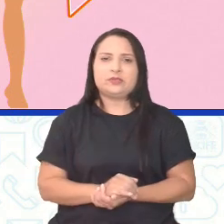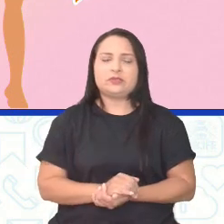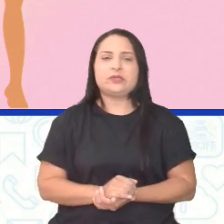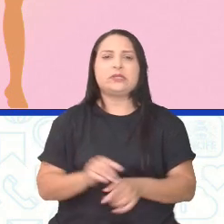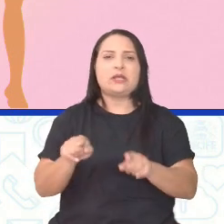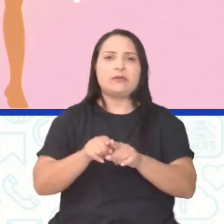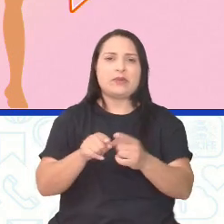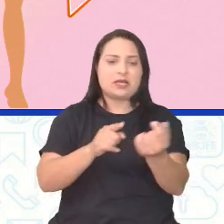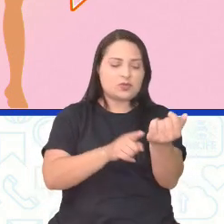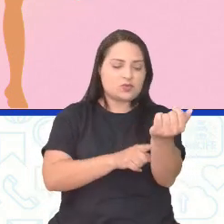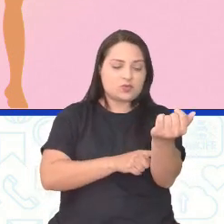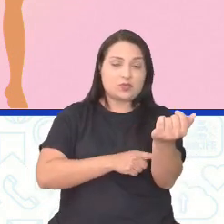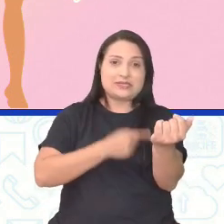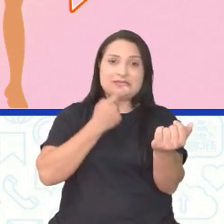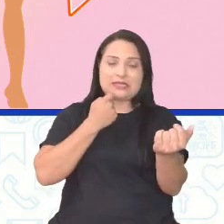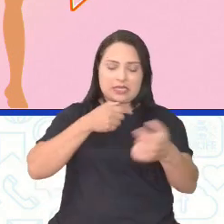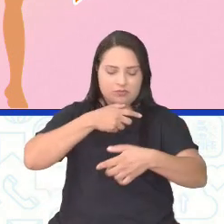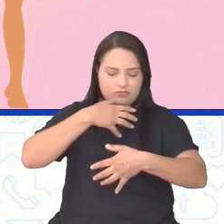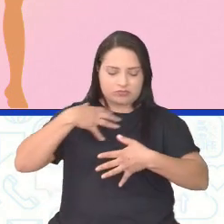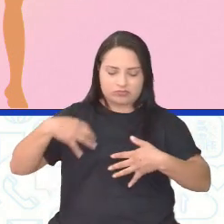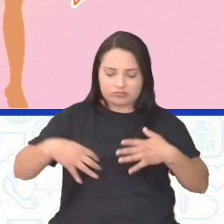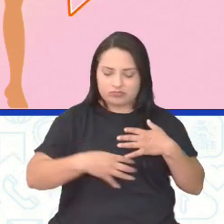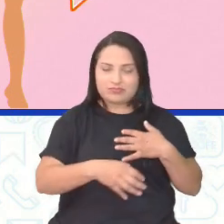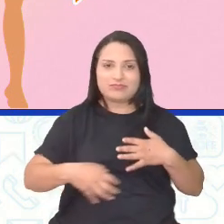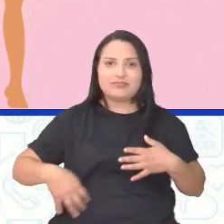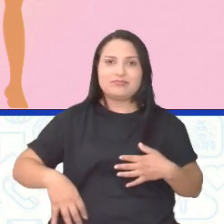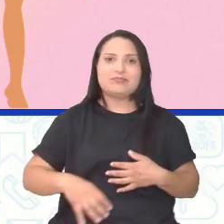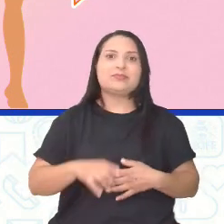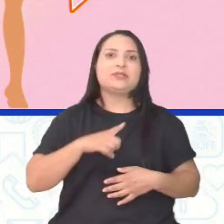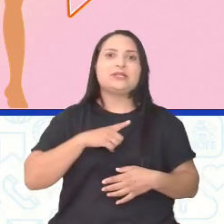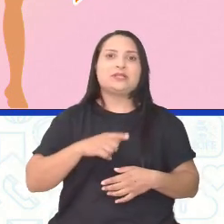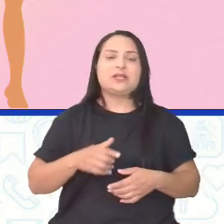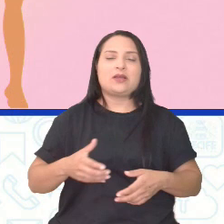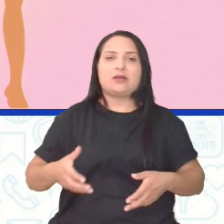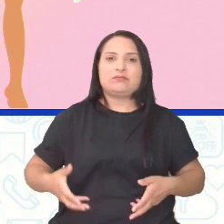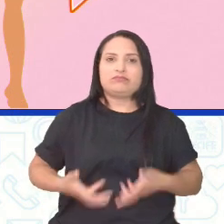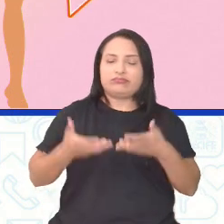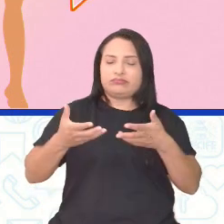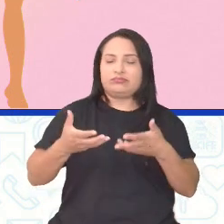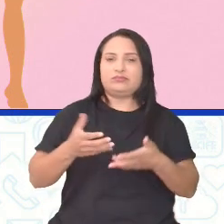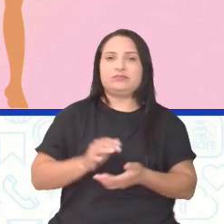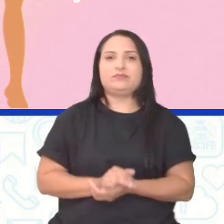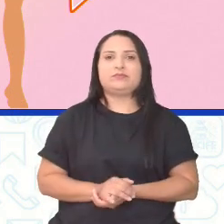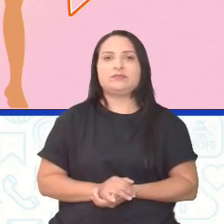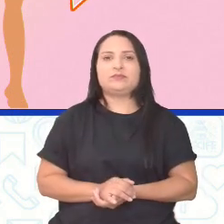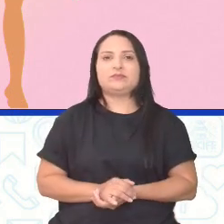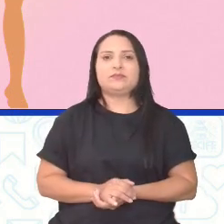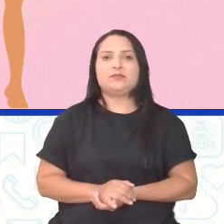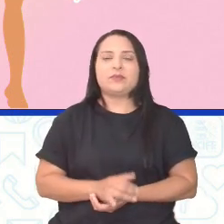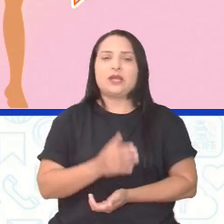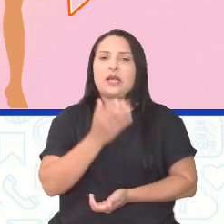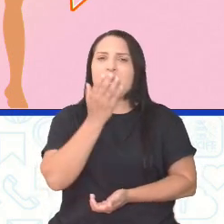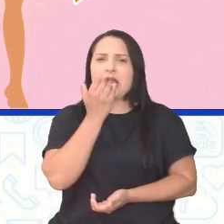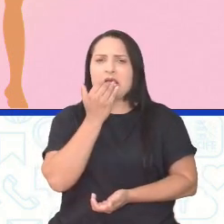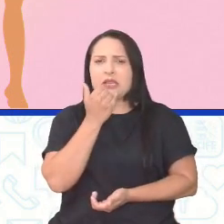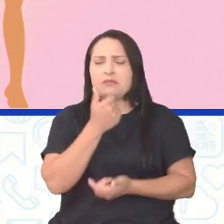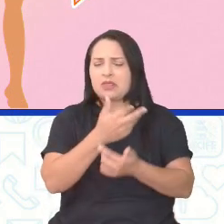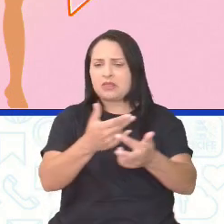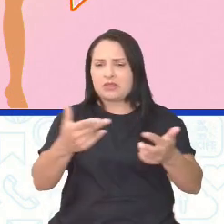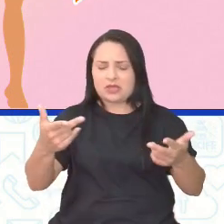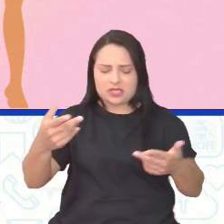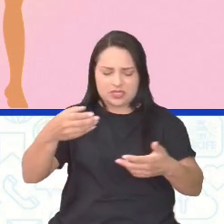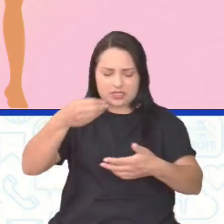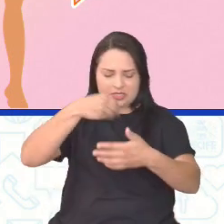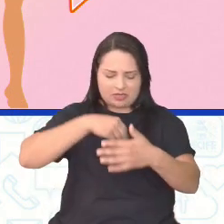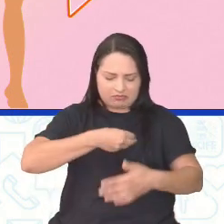pelo organismo. Então, é ele que vai ajudar aí a impulsionar esse sangue. Dos alimentos pelo sistema digestório. Então, à medida